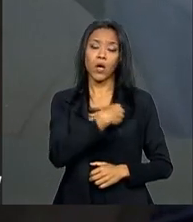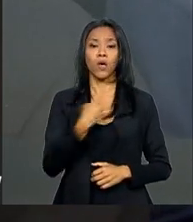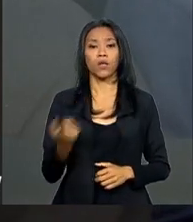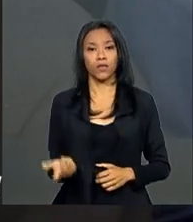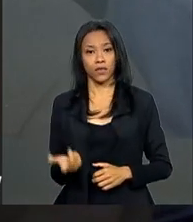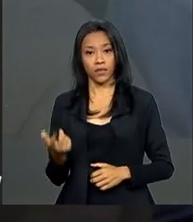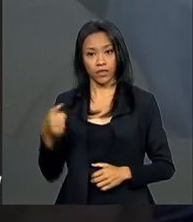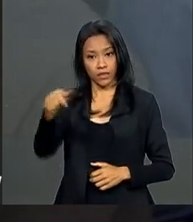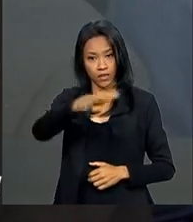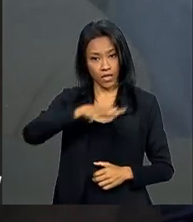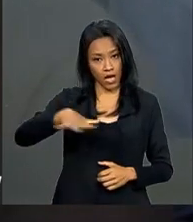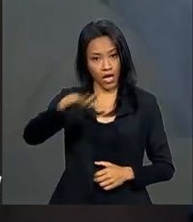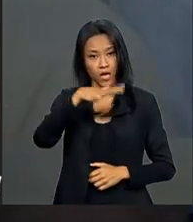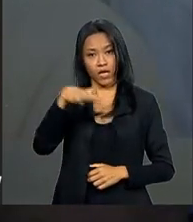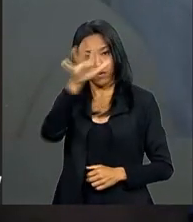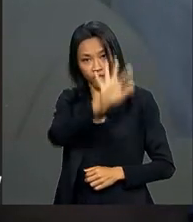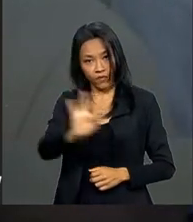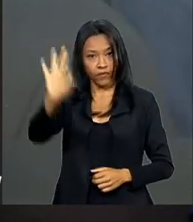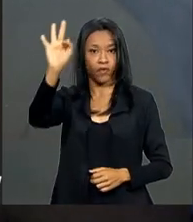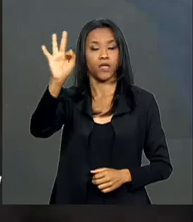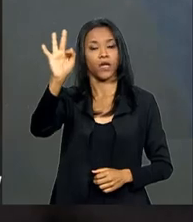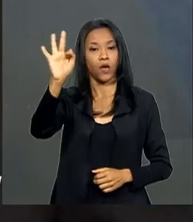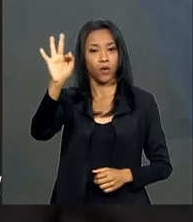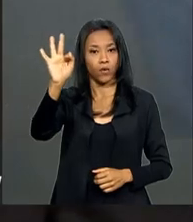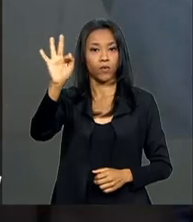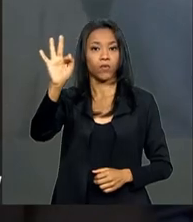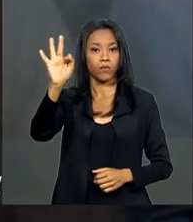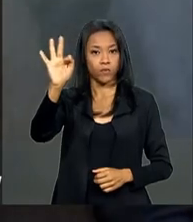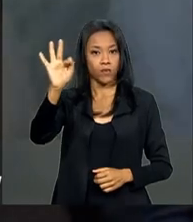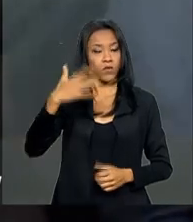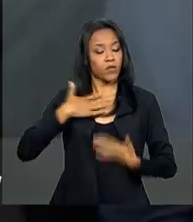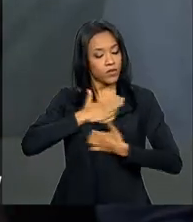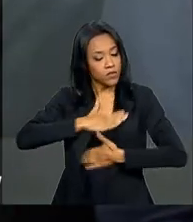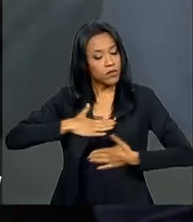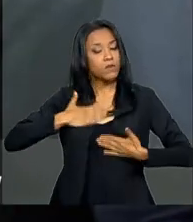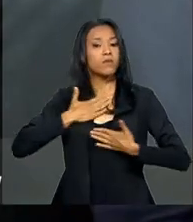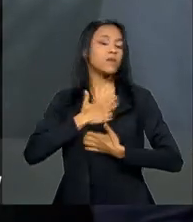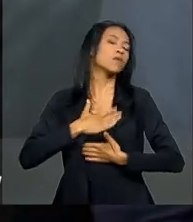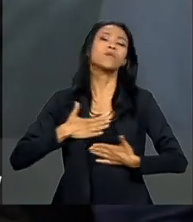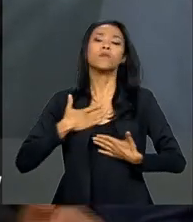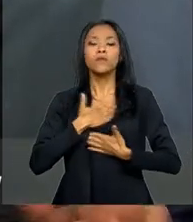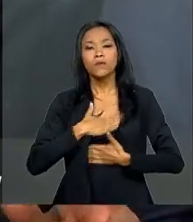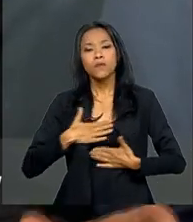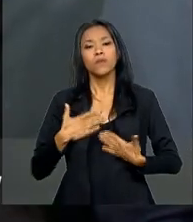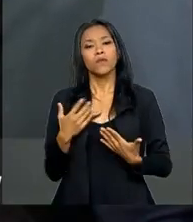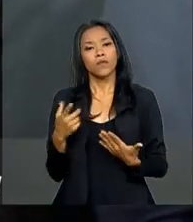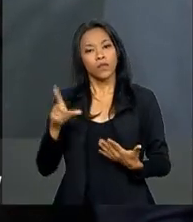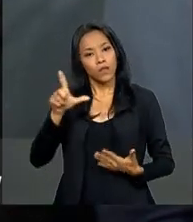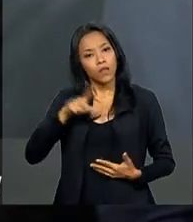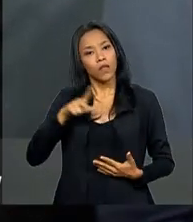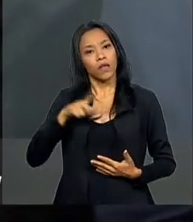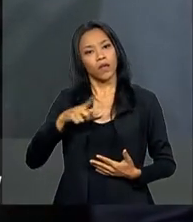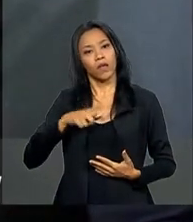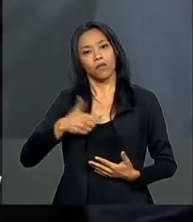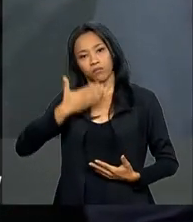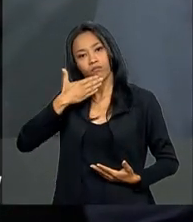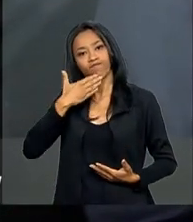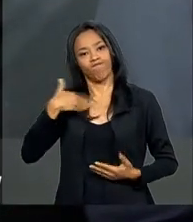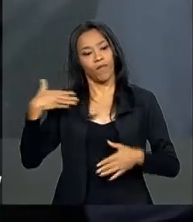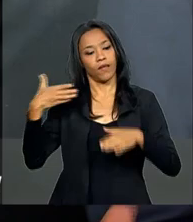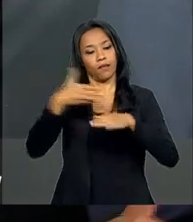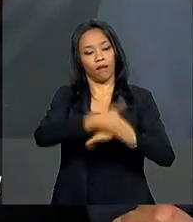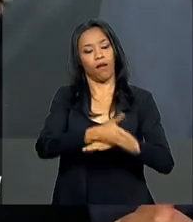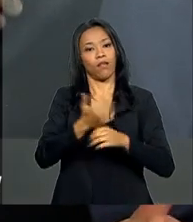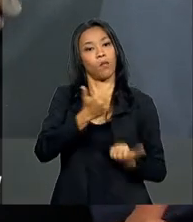nós na área federal, estamos satisfeitíssimos com o fato de termos decretado essa intervenção parcial.